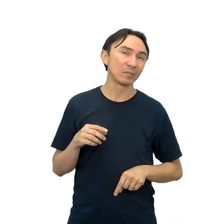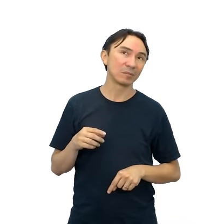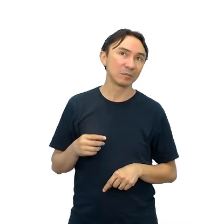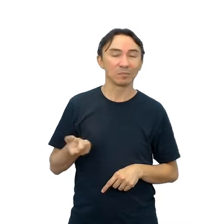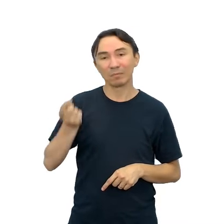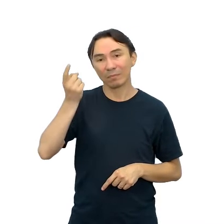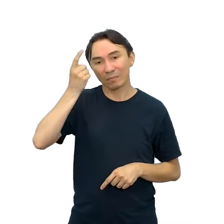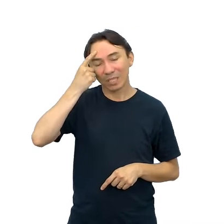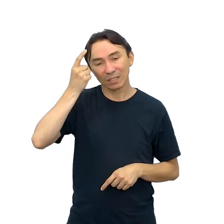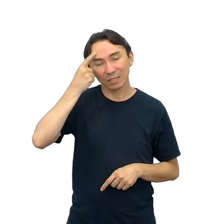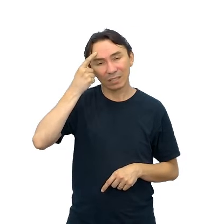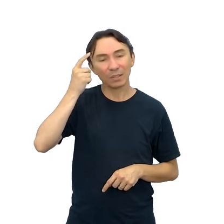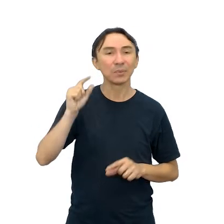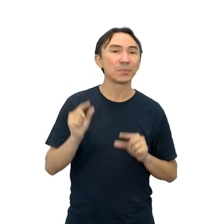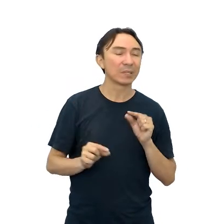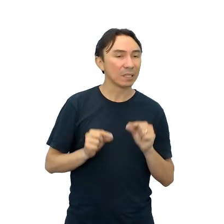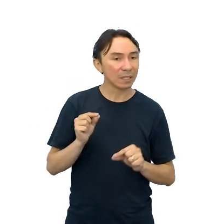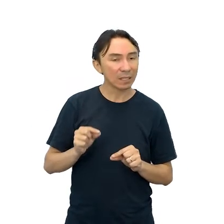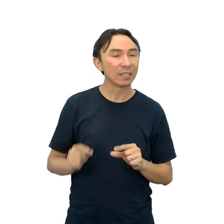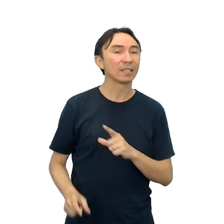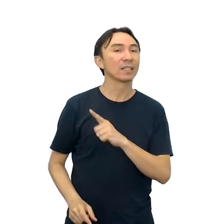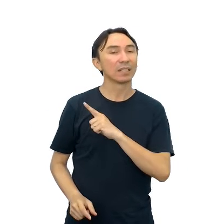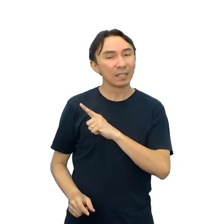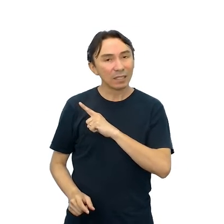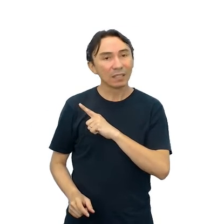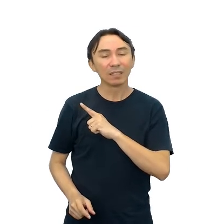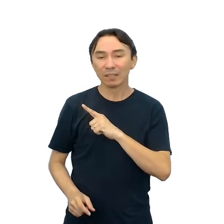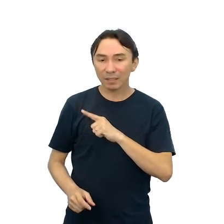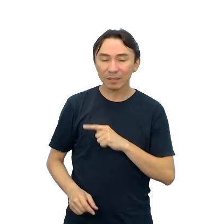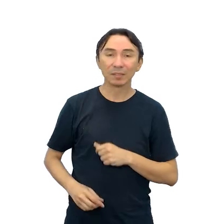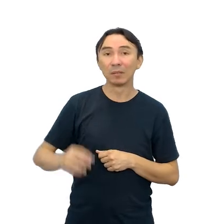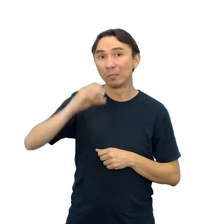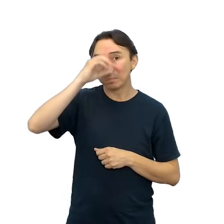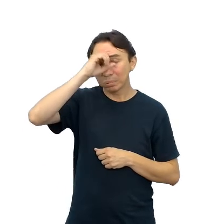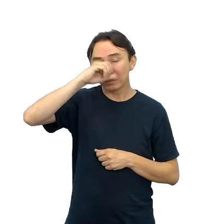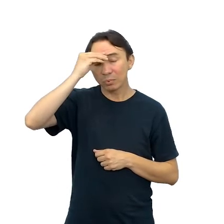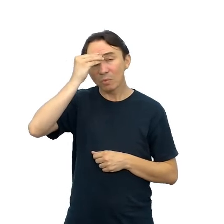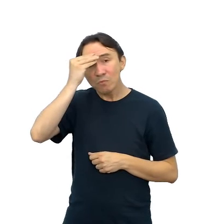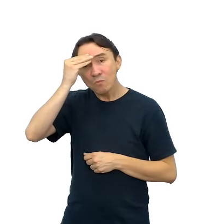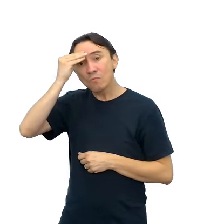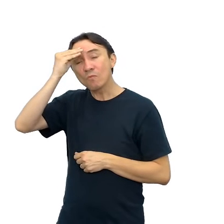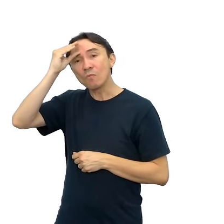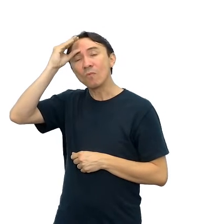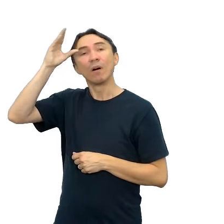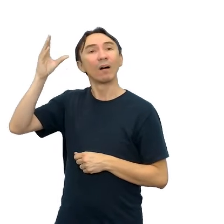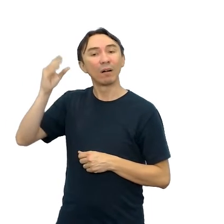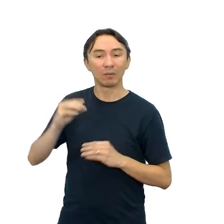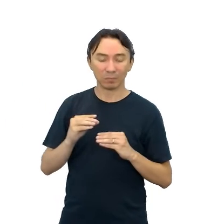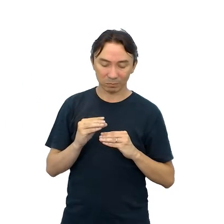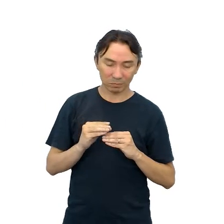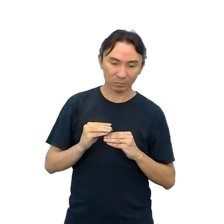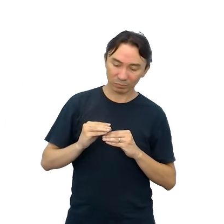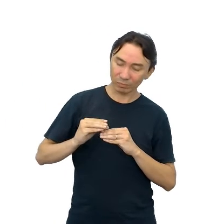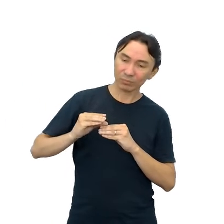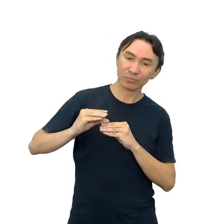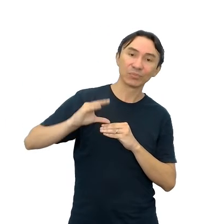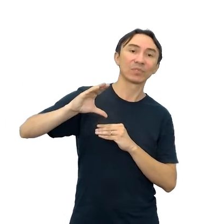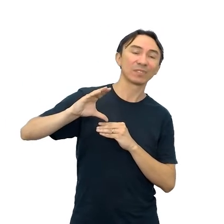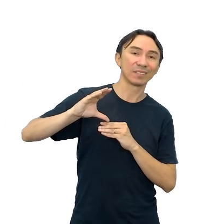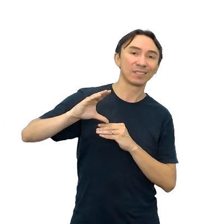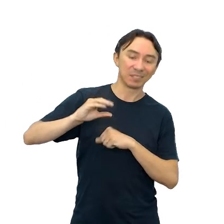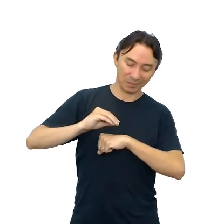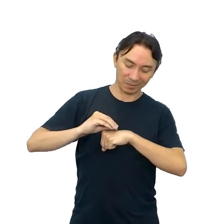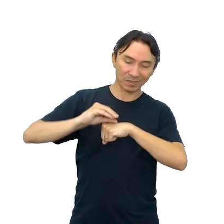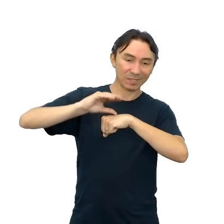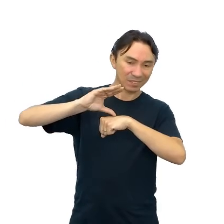pensando no processo de construção do conhecimento e relacioná-los aos outros processos